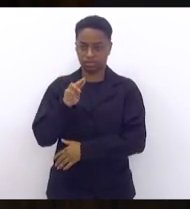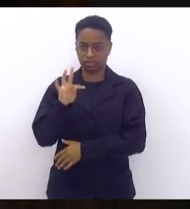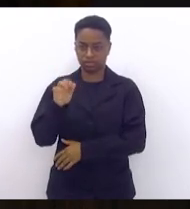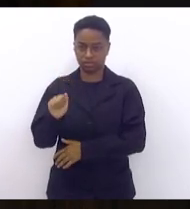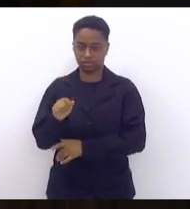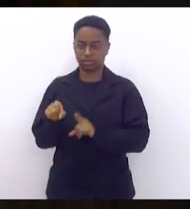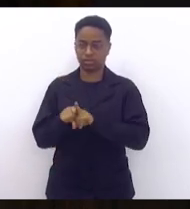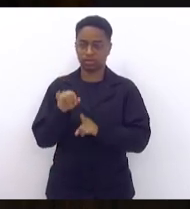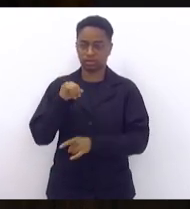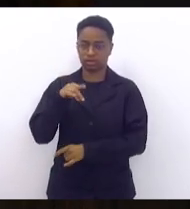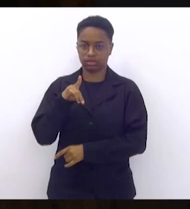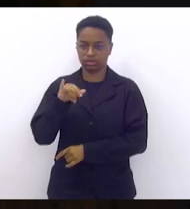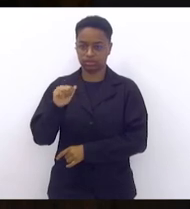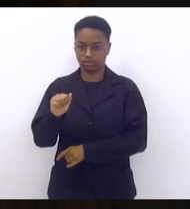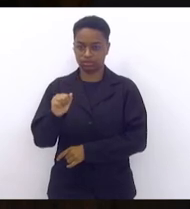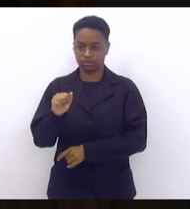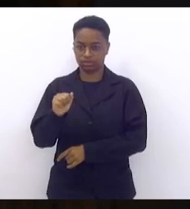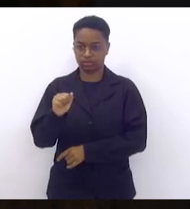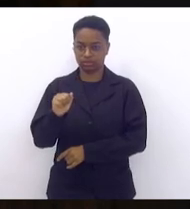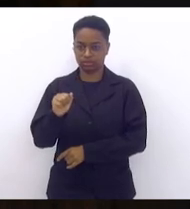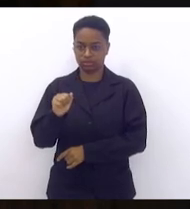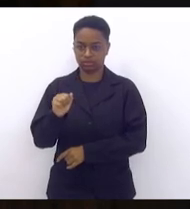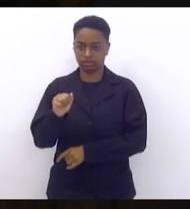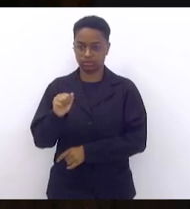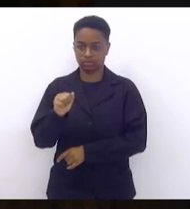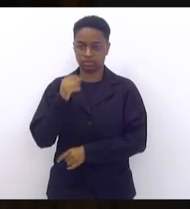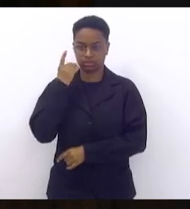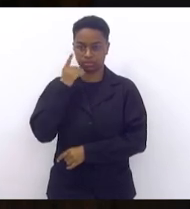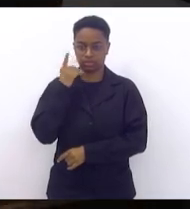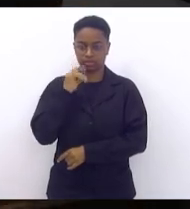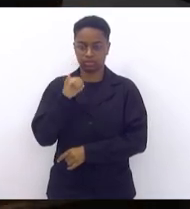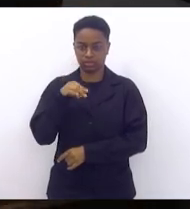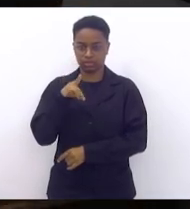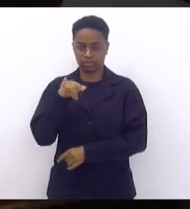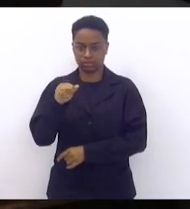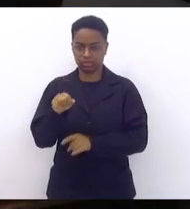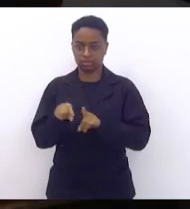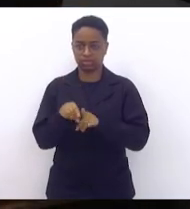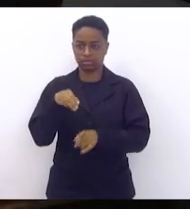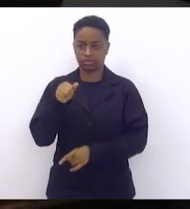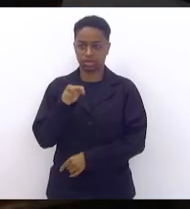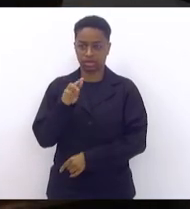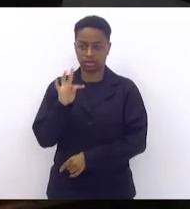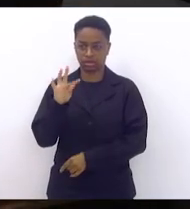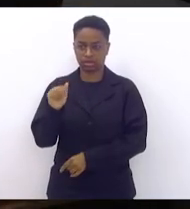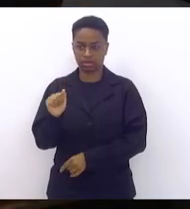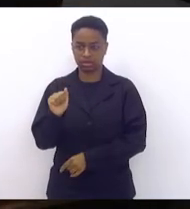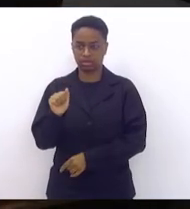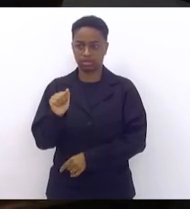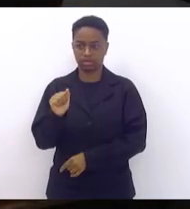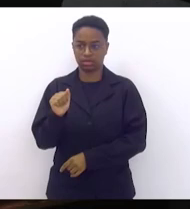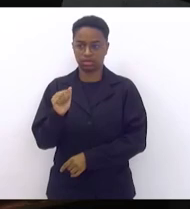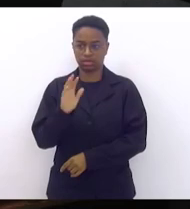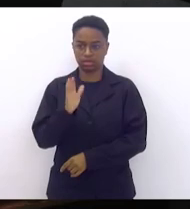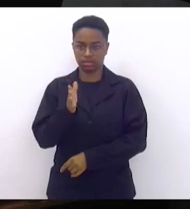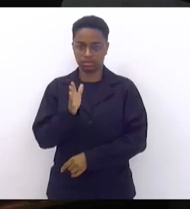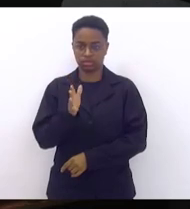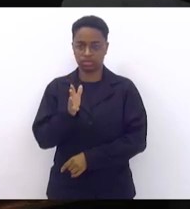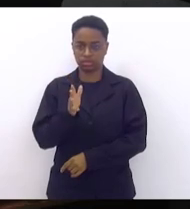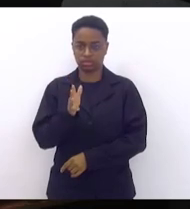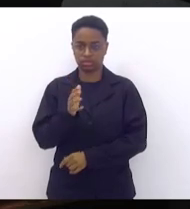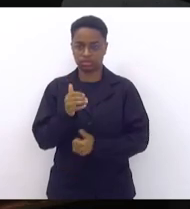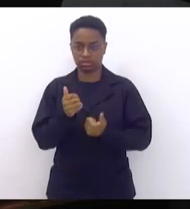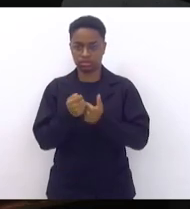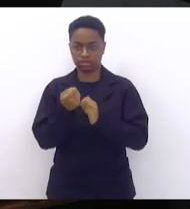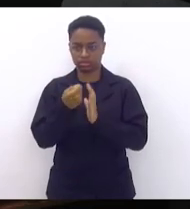deputada Índia Armelau, a deputada Índia, a deputada Marta Rocha, já está aqui na coautoria,